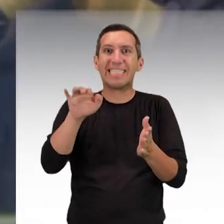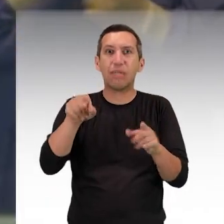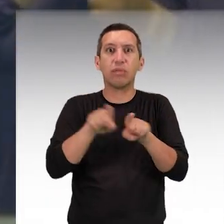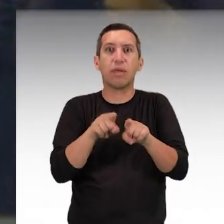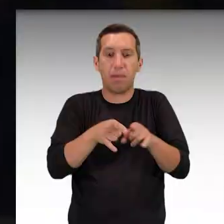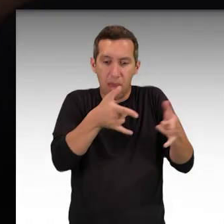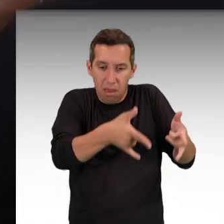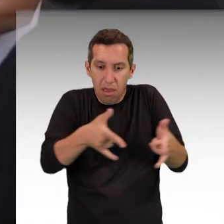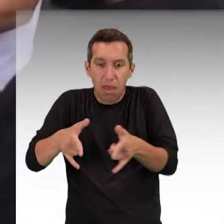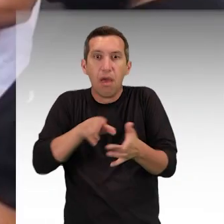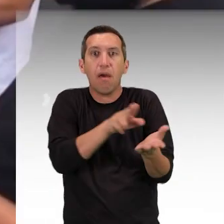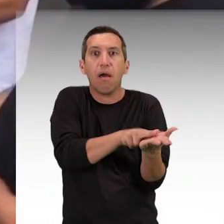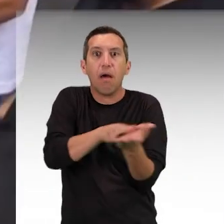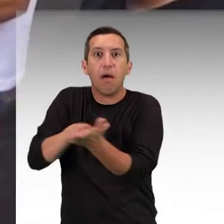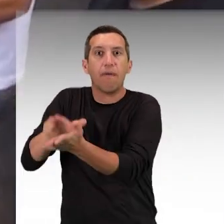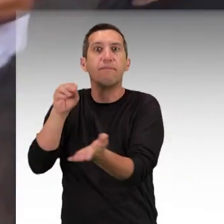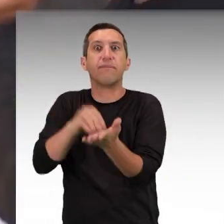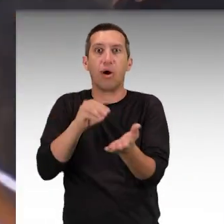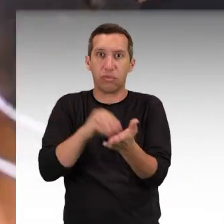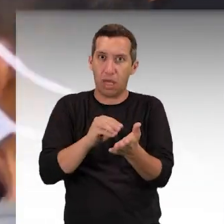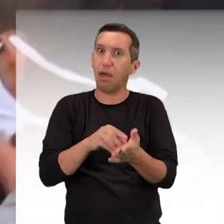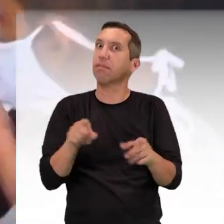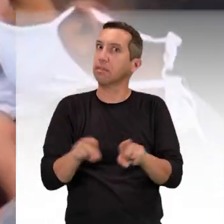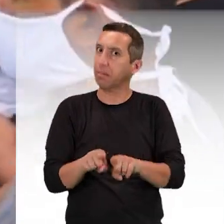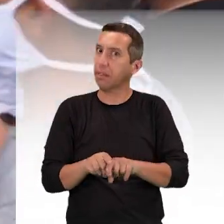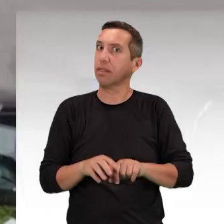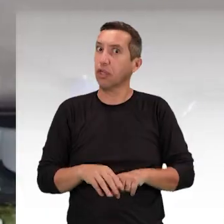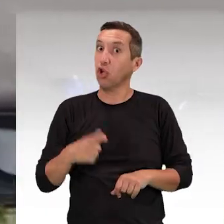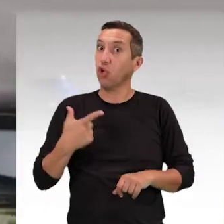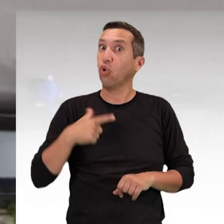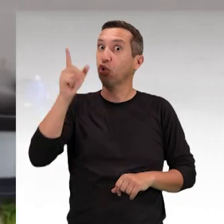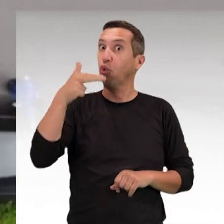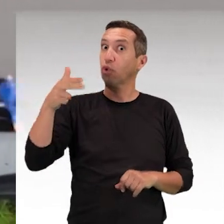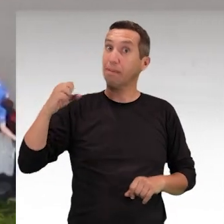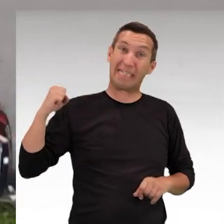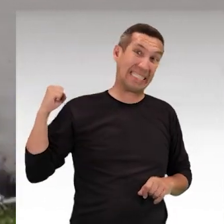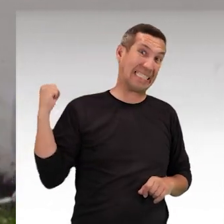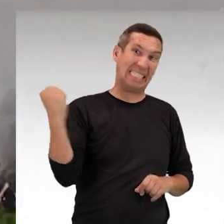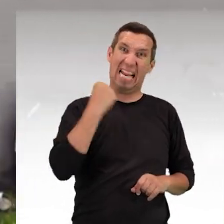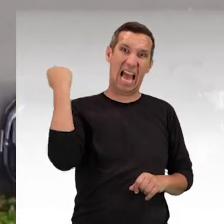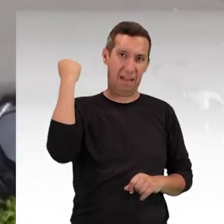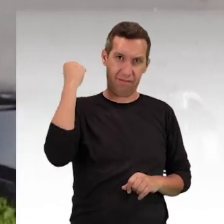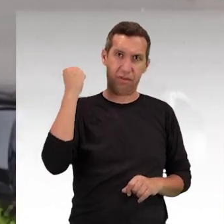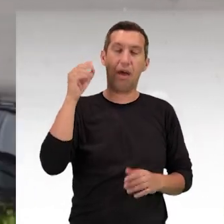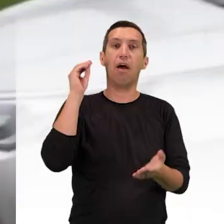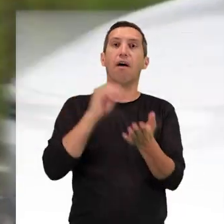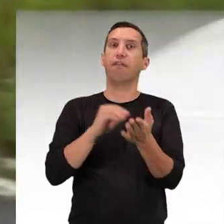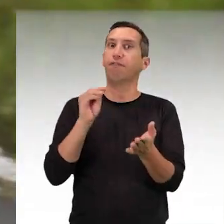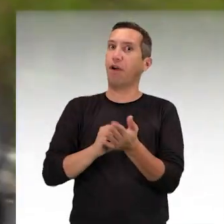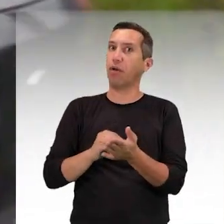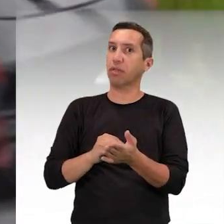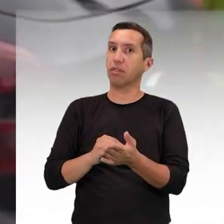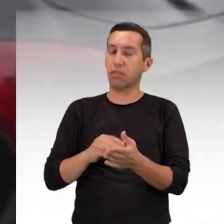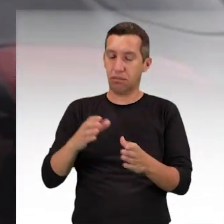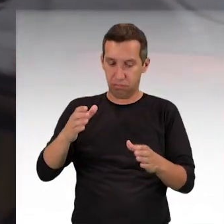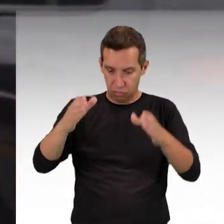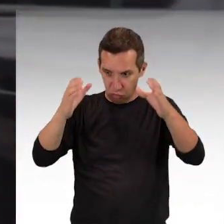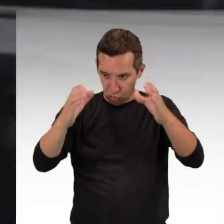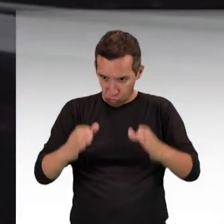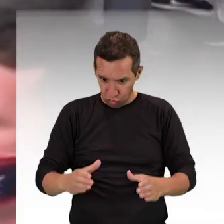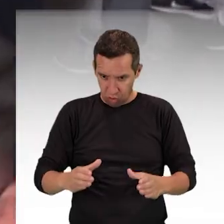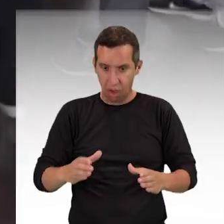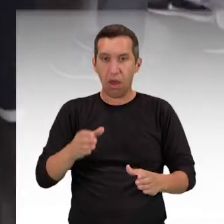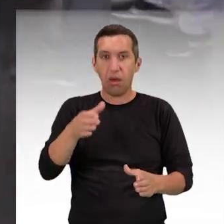Principalmente, falta de respiradores e de leitos de UTI, além daquele que foi considerado o mais grave de todos, a falta